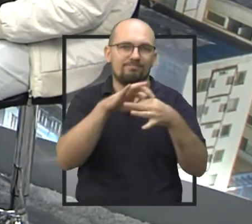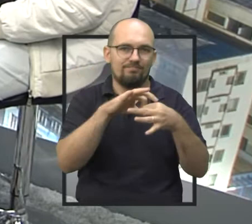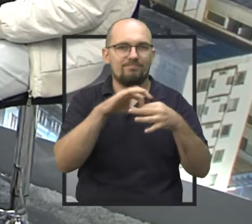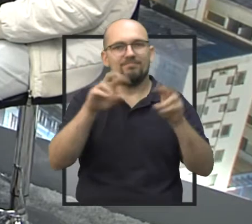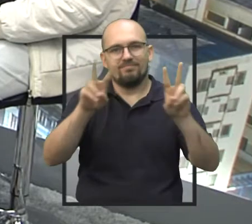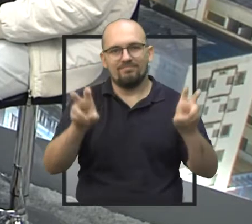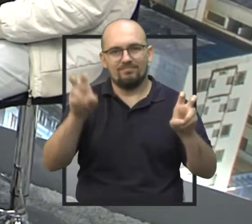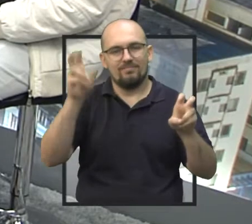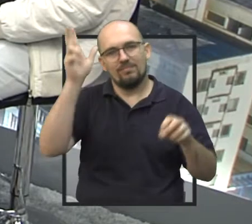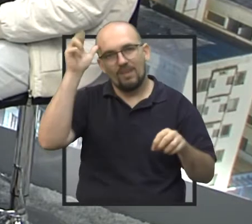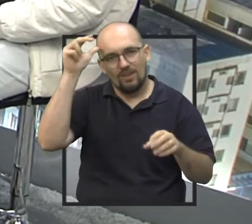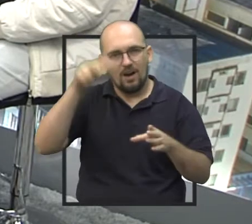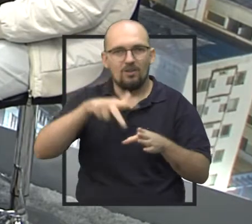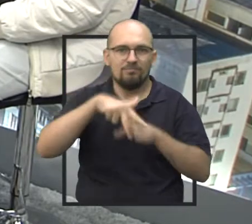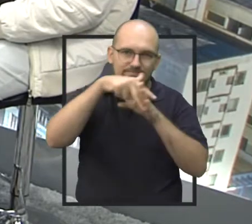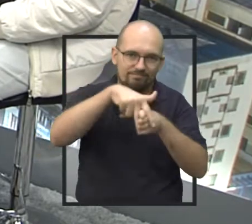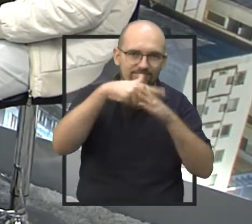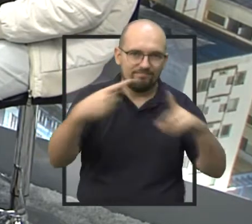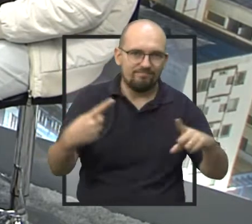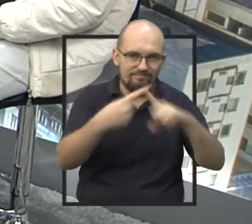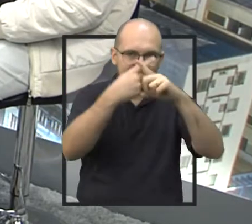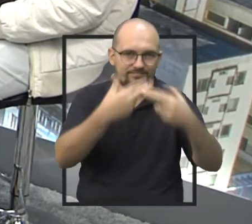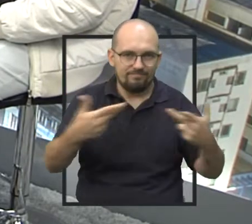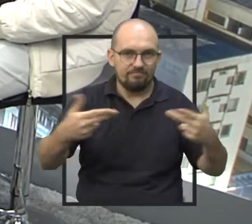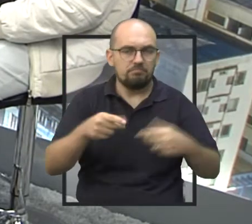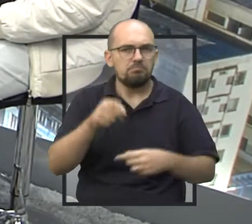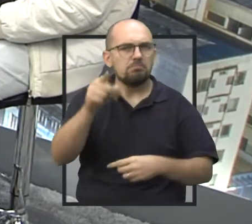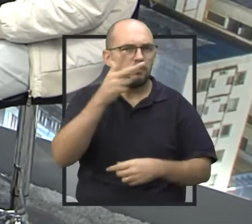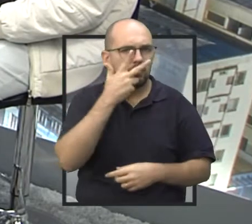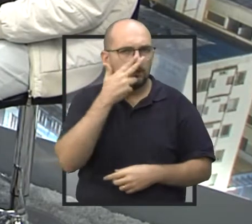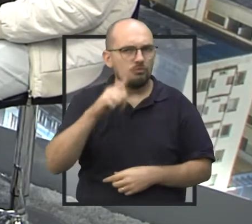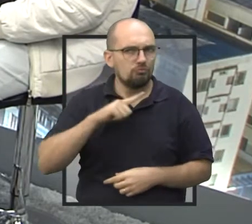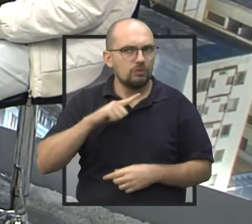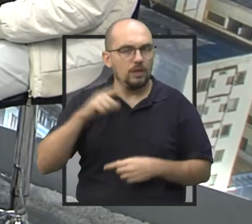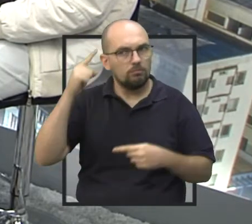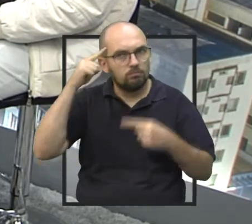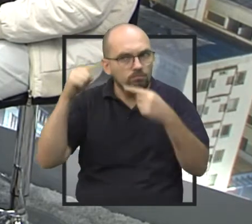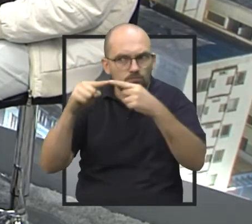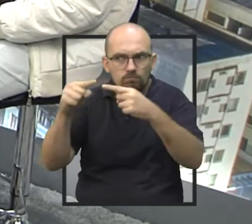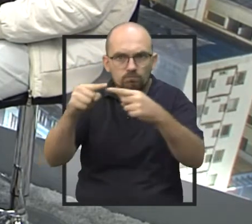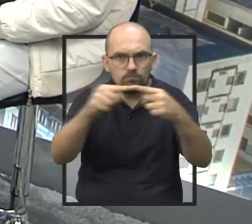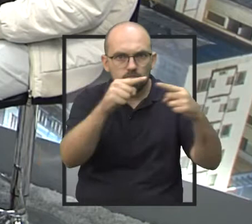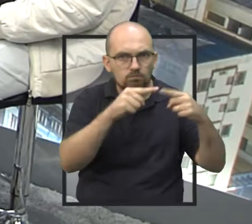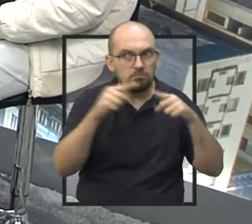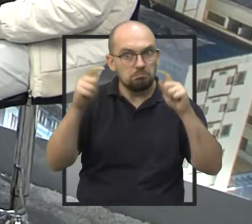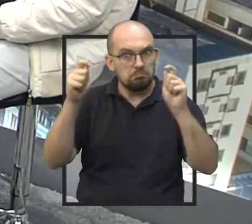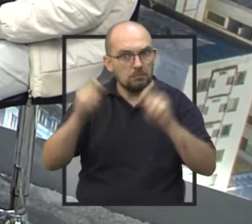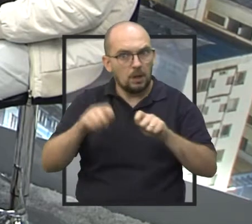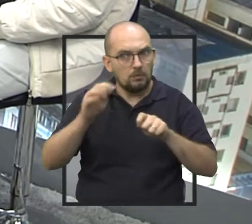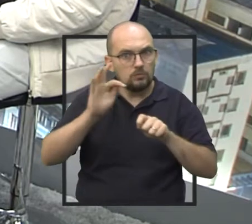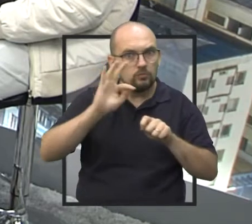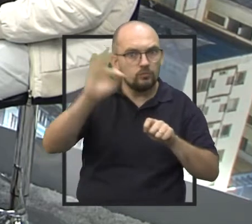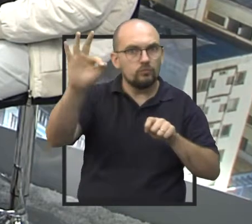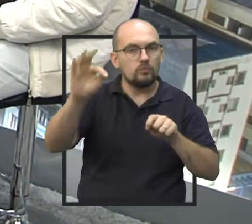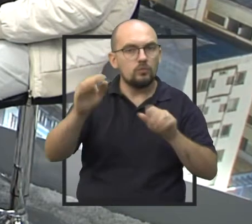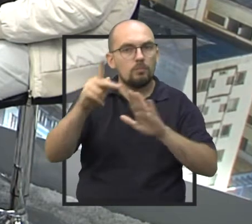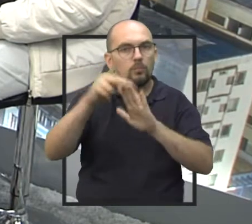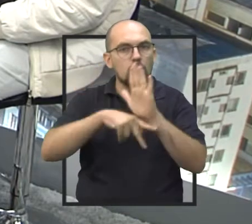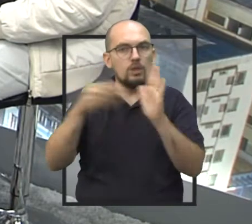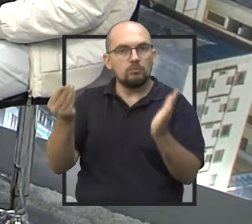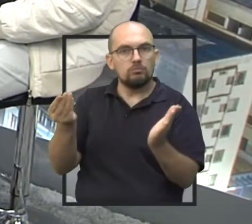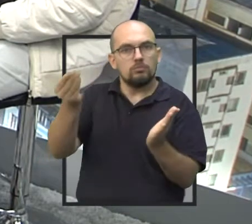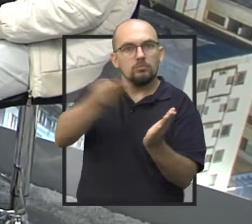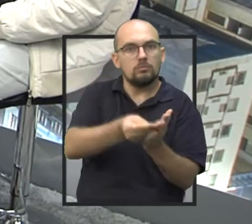provas equestres, enfim. O senhor acha que há um consenso, há um clima para a colocação de um projeto